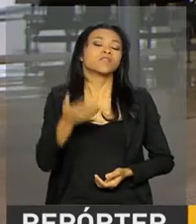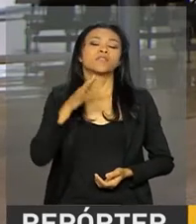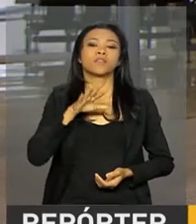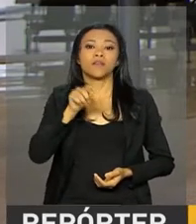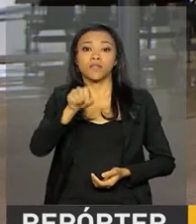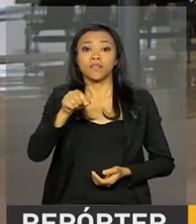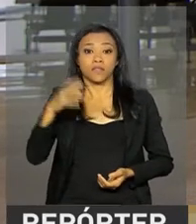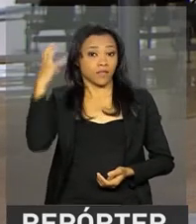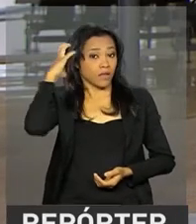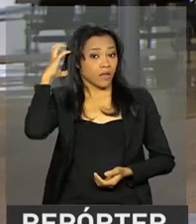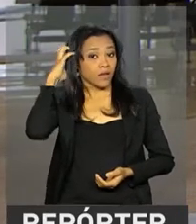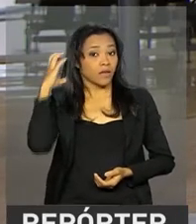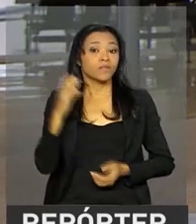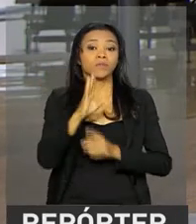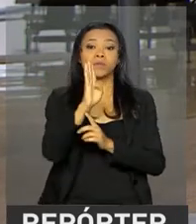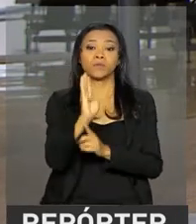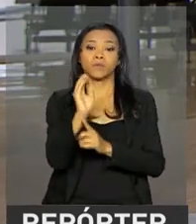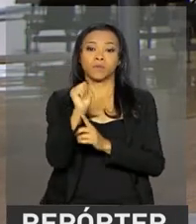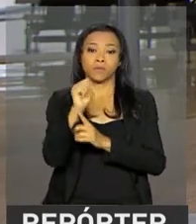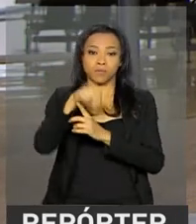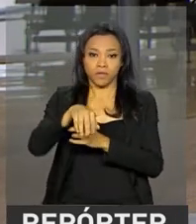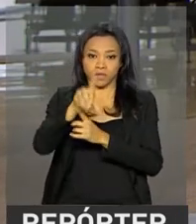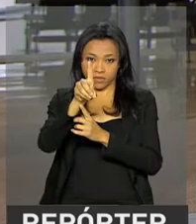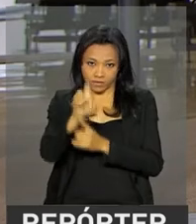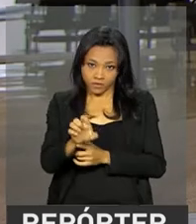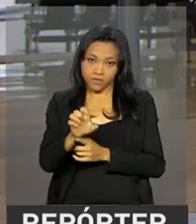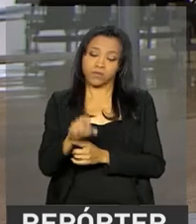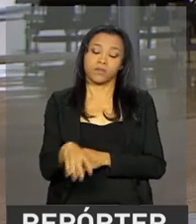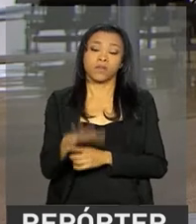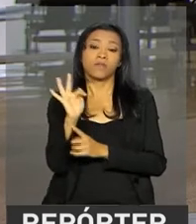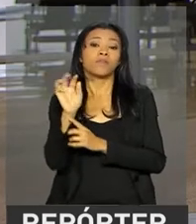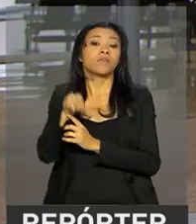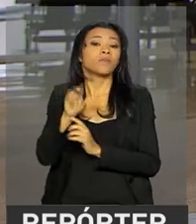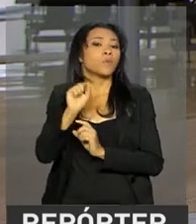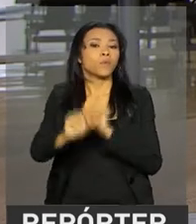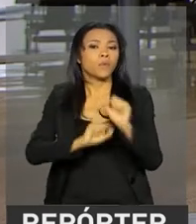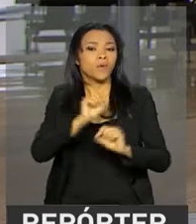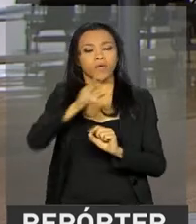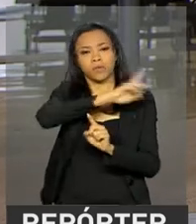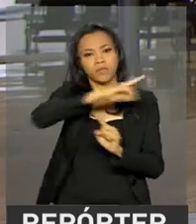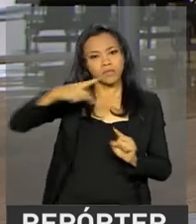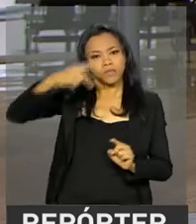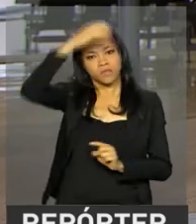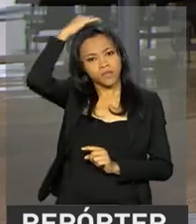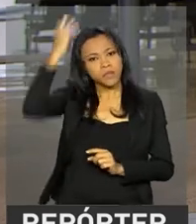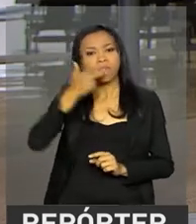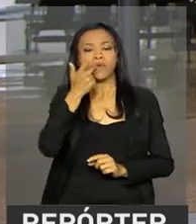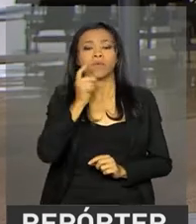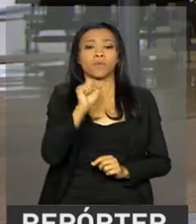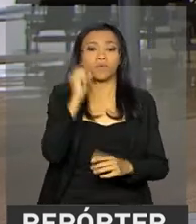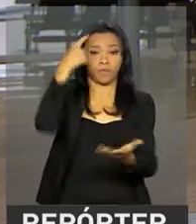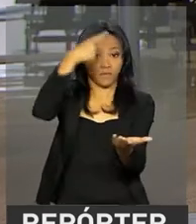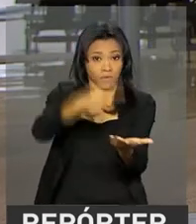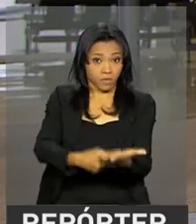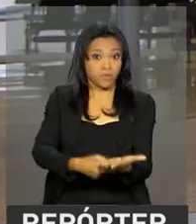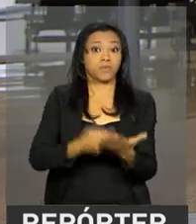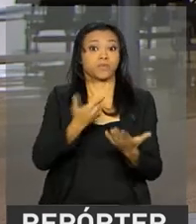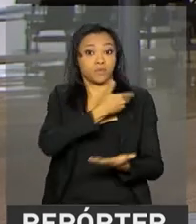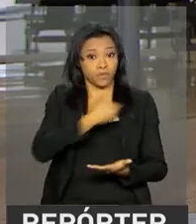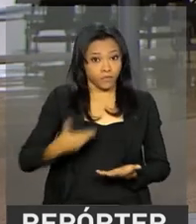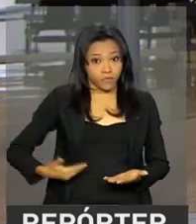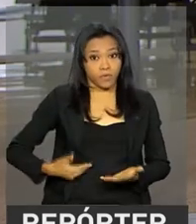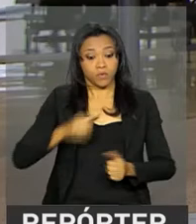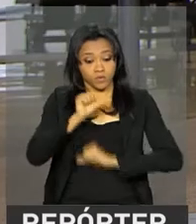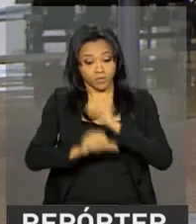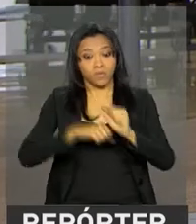Azevedo, da rádio Band News FM, o presidente Michel Temer destacou o compromisso do governo com a reforma